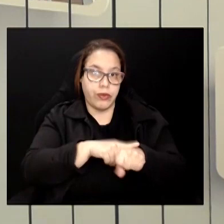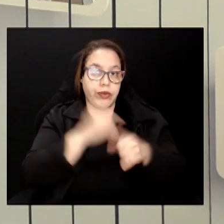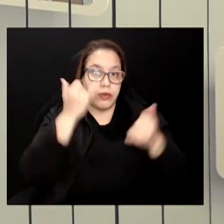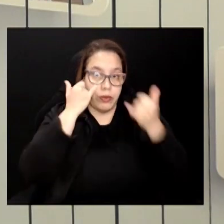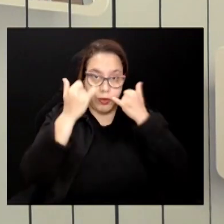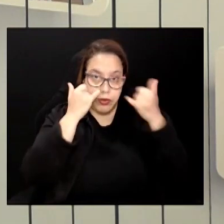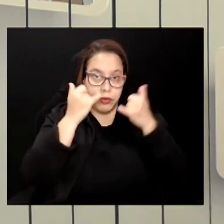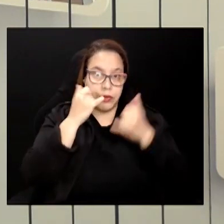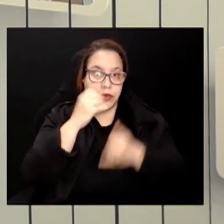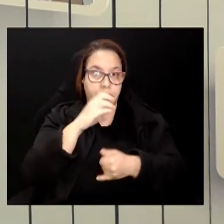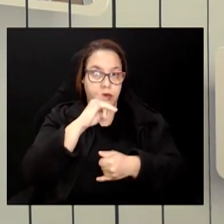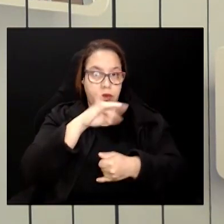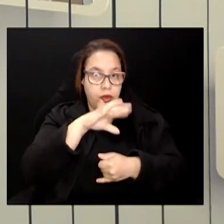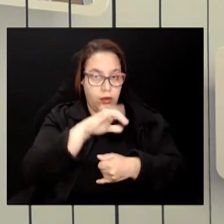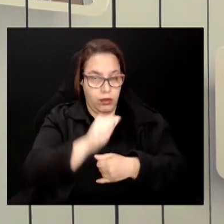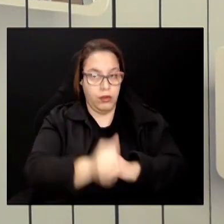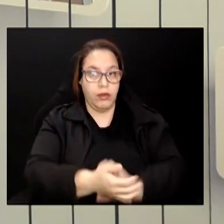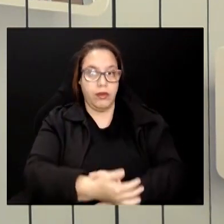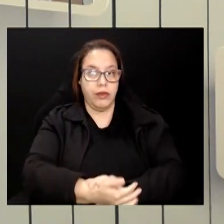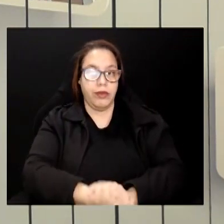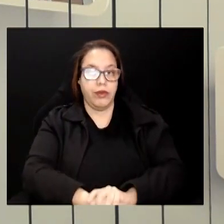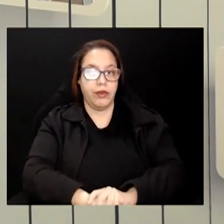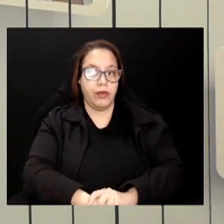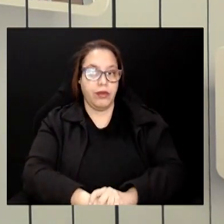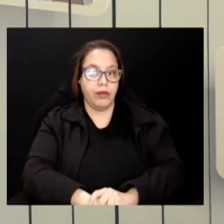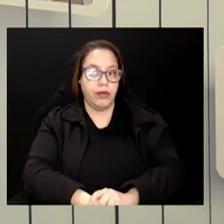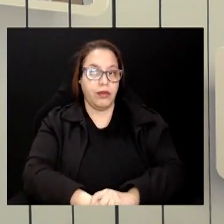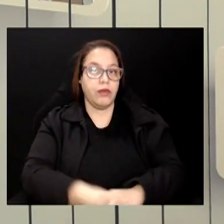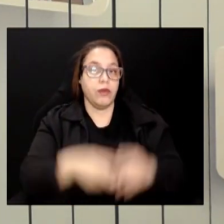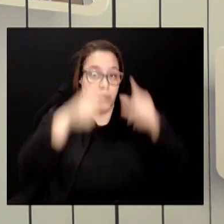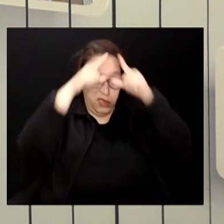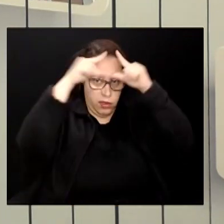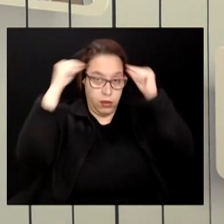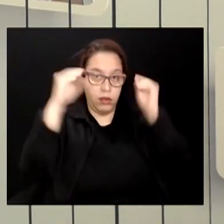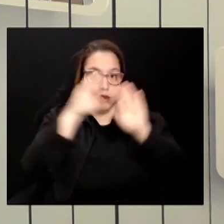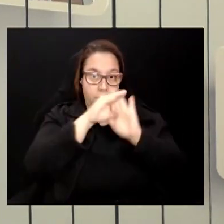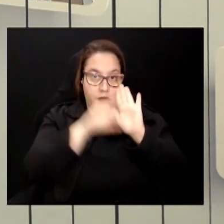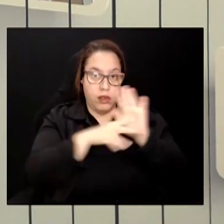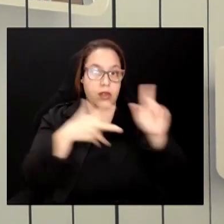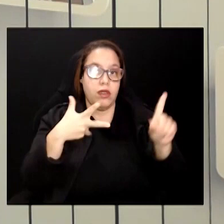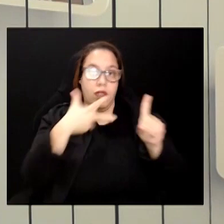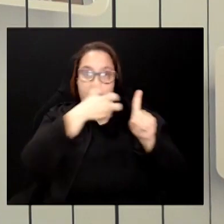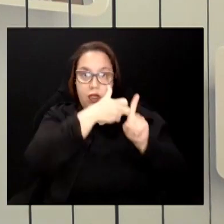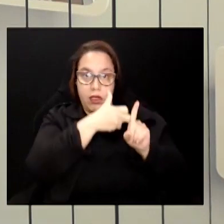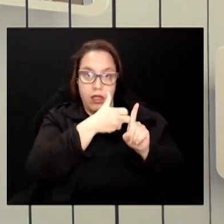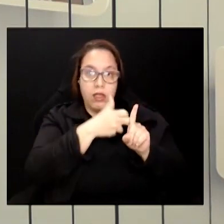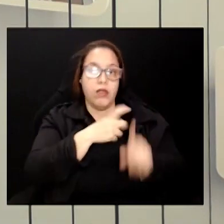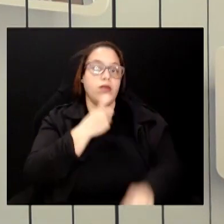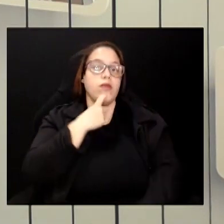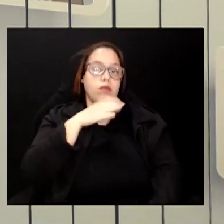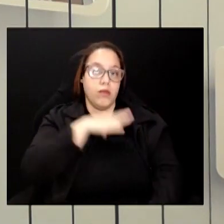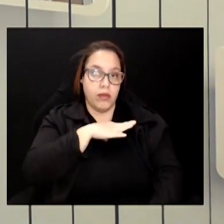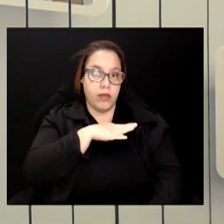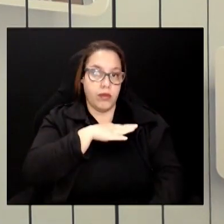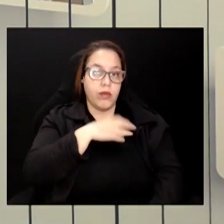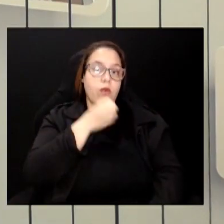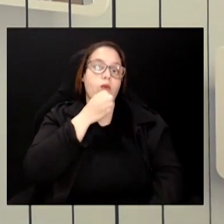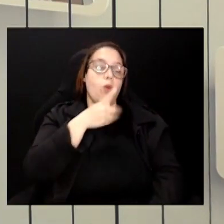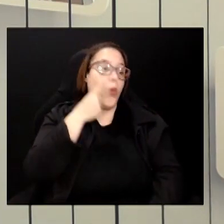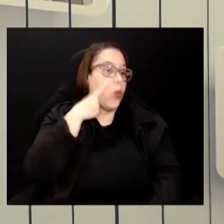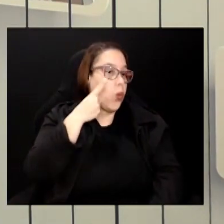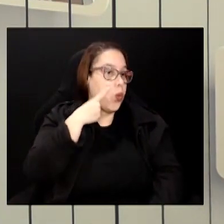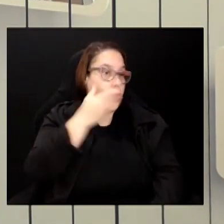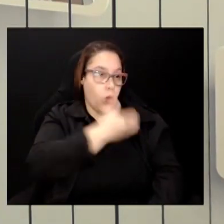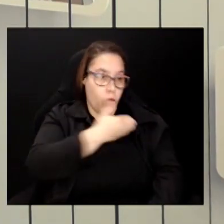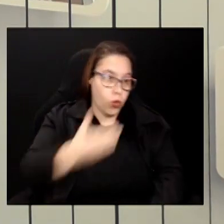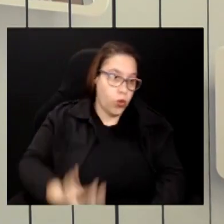pela Cíntia Bastos, que é enfermeira do Programa de Imunização de Campinas. Bom, e olha só, o governo de São Paulo